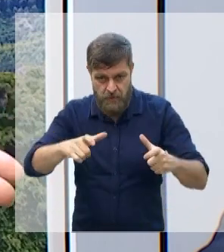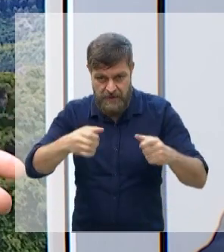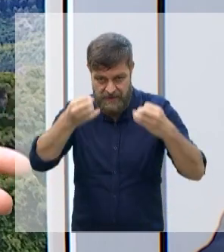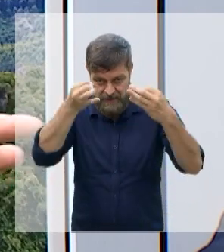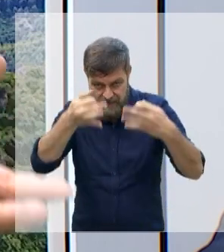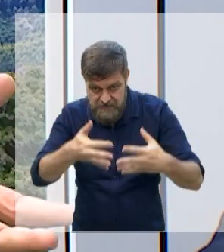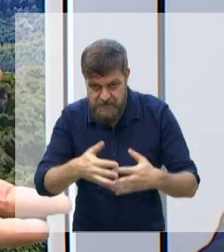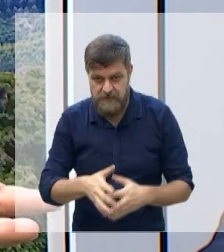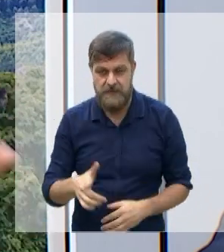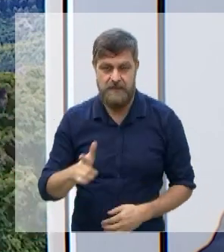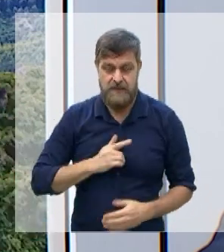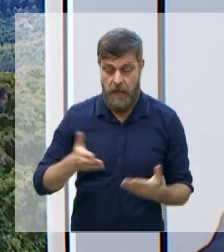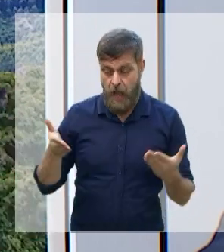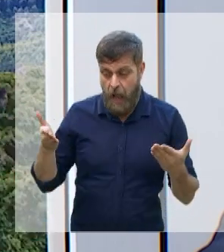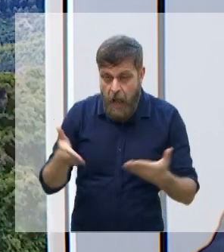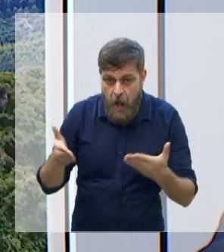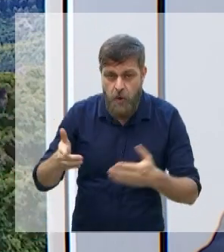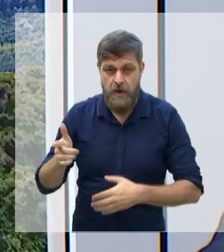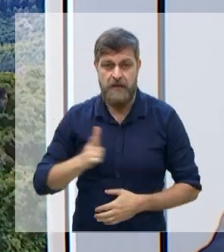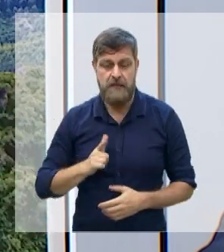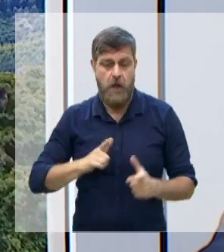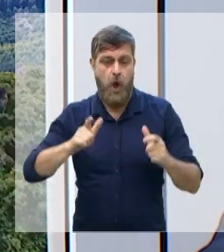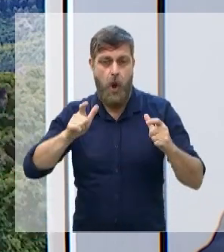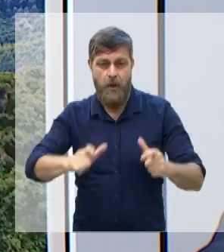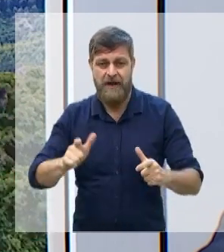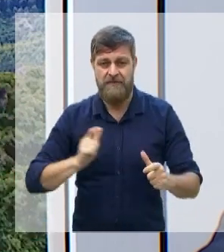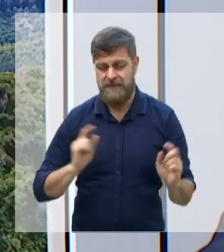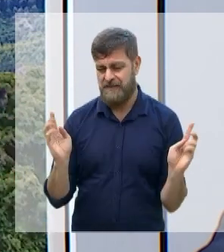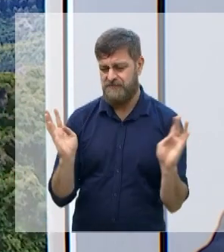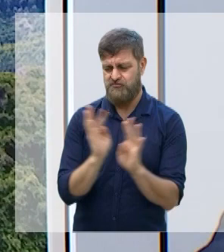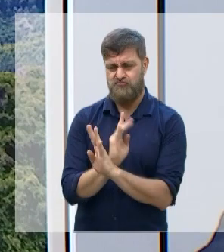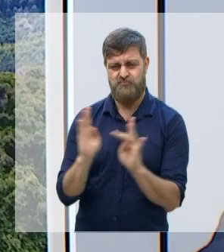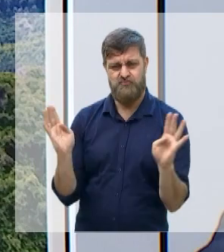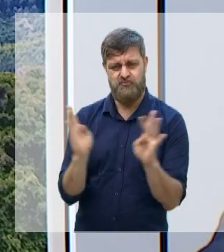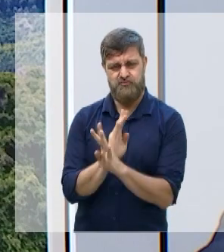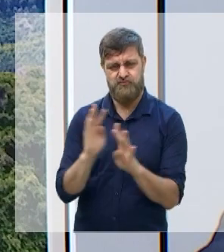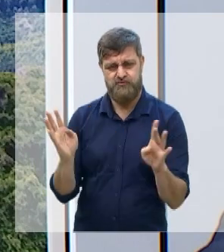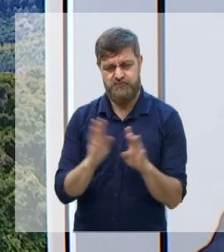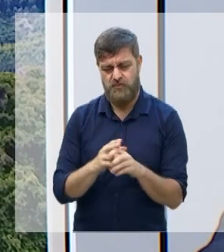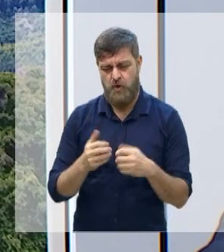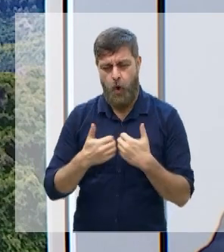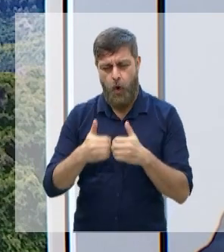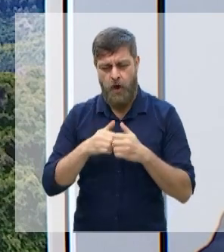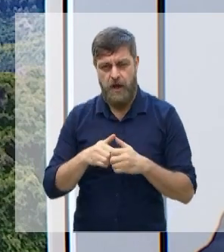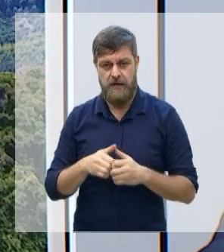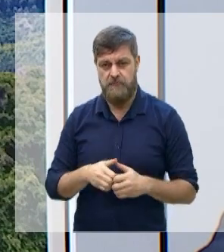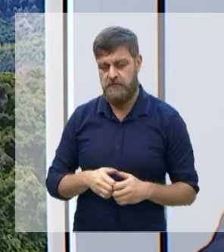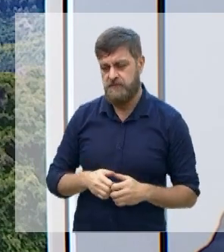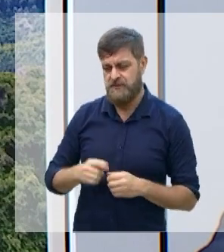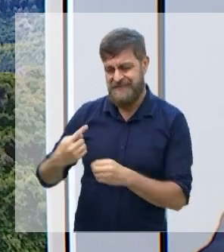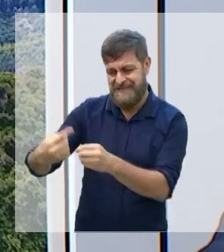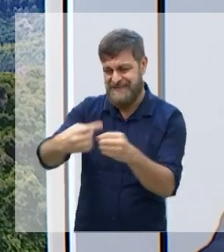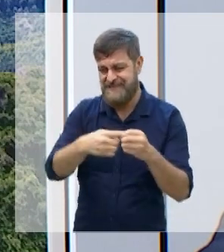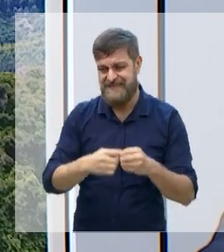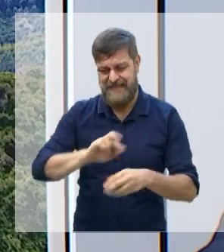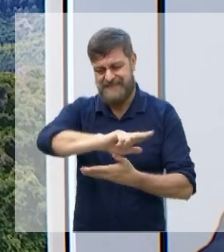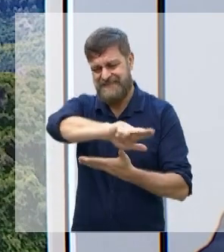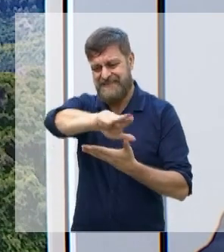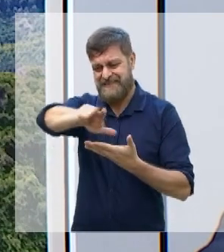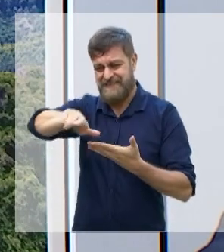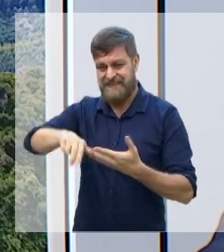mencionei agora mesmo que é um lugar onde vão ter muitos passageiros de transporte intermunicipal interestadual